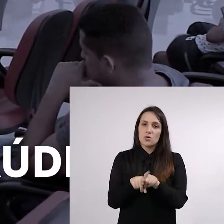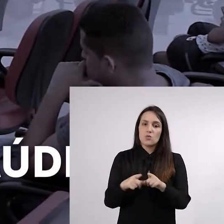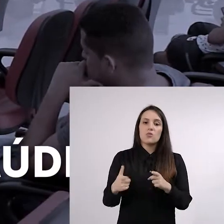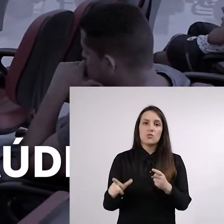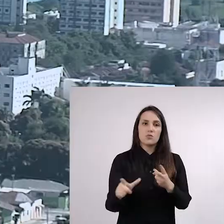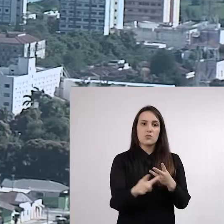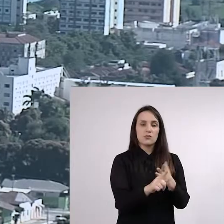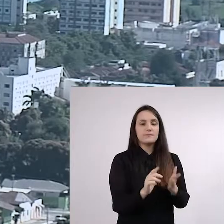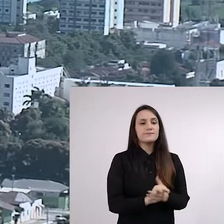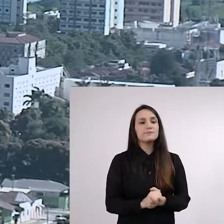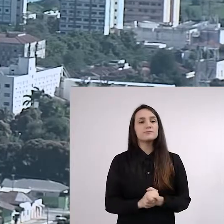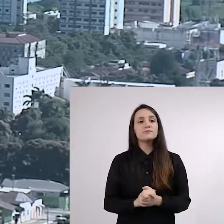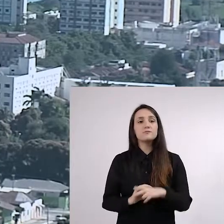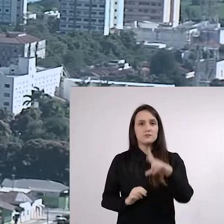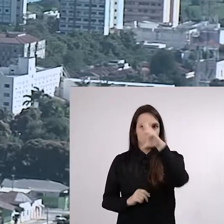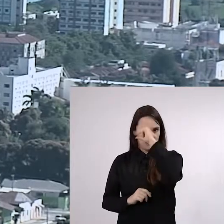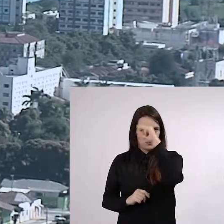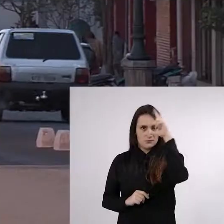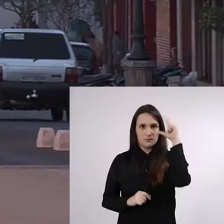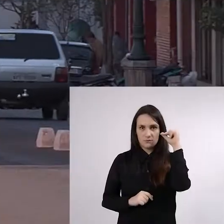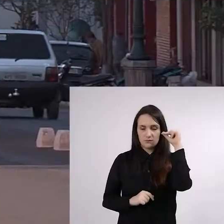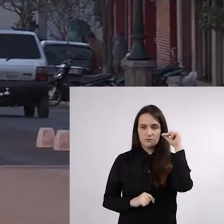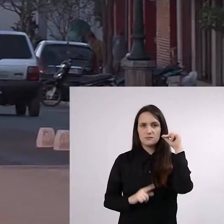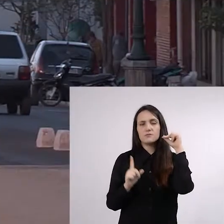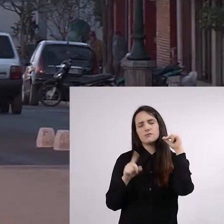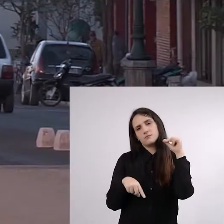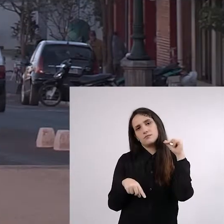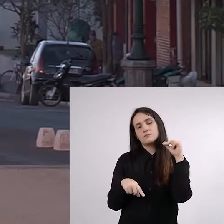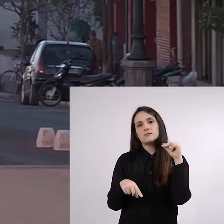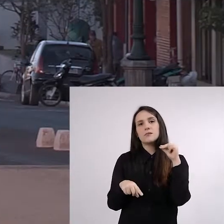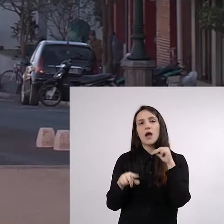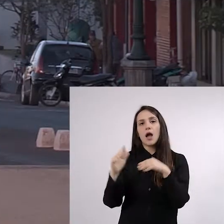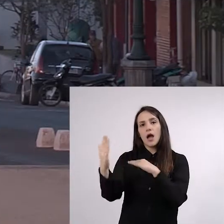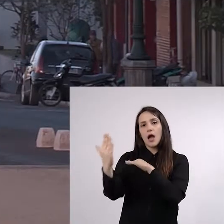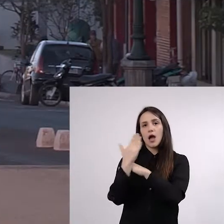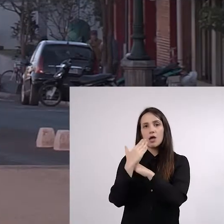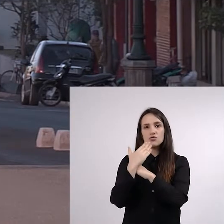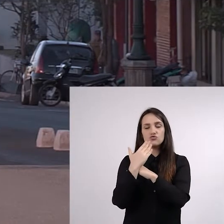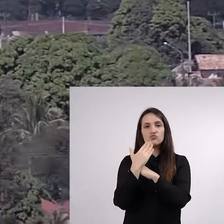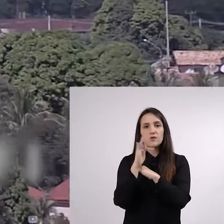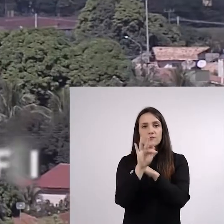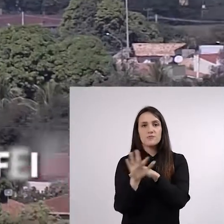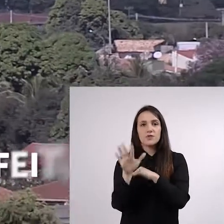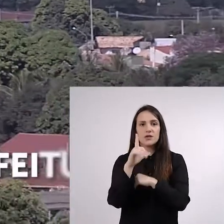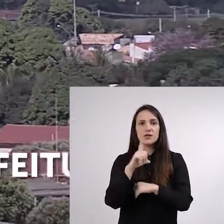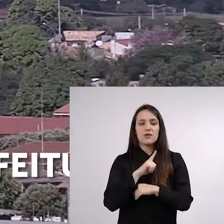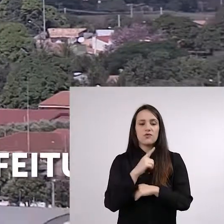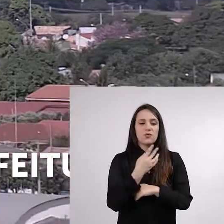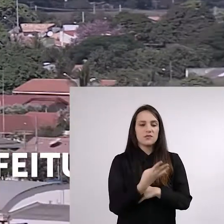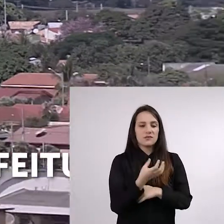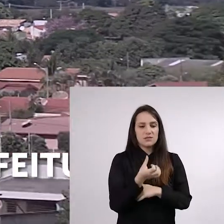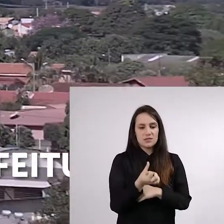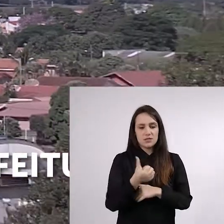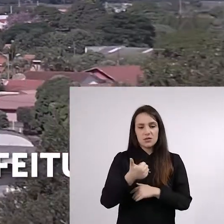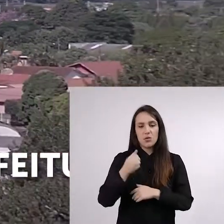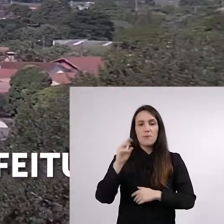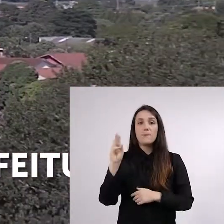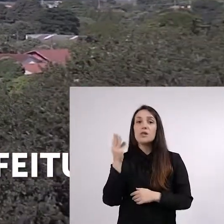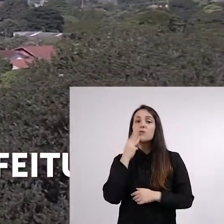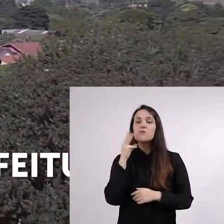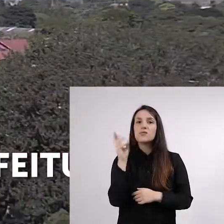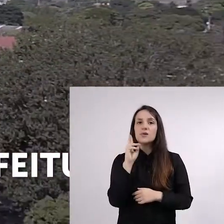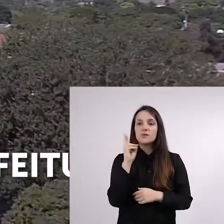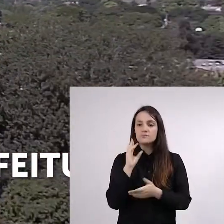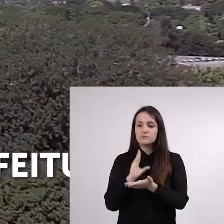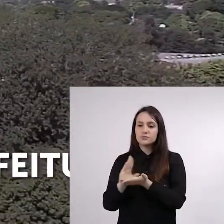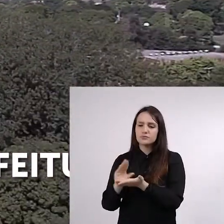áreas. Para as prefeituras, a expectativa é de que a ajuda federal seja de R$461 milhões a